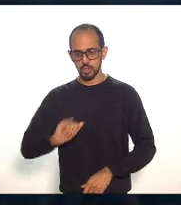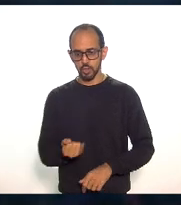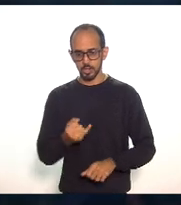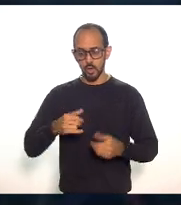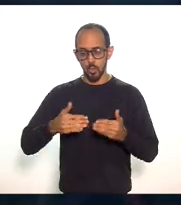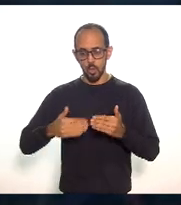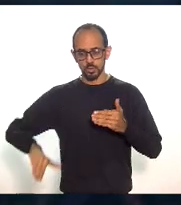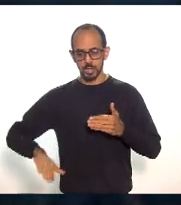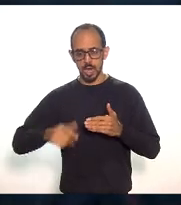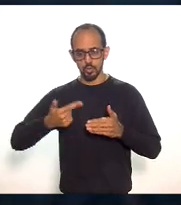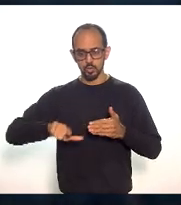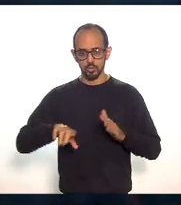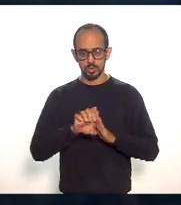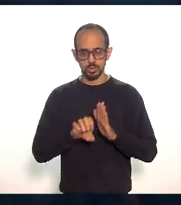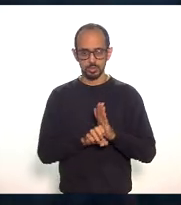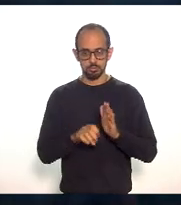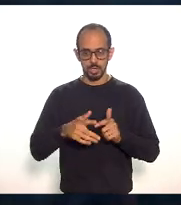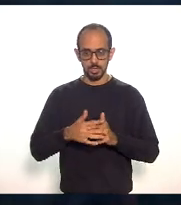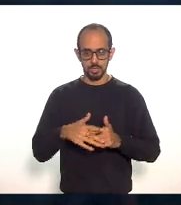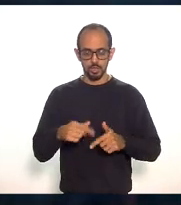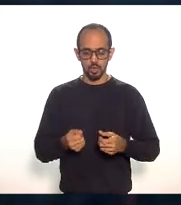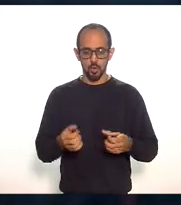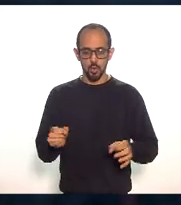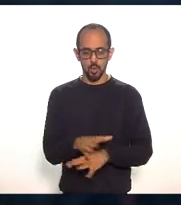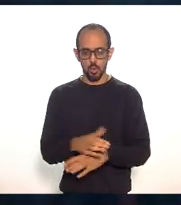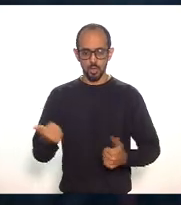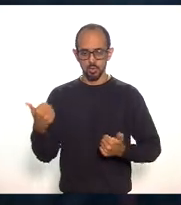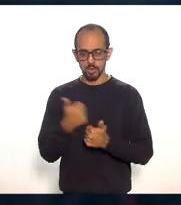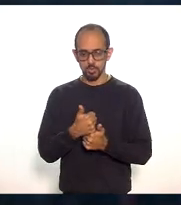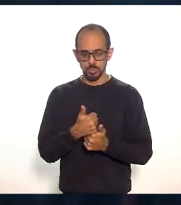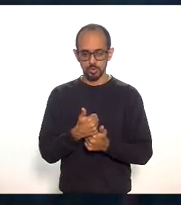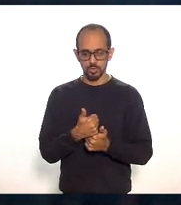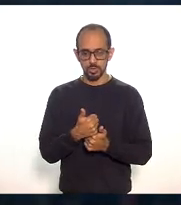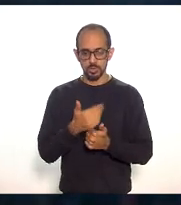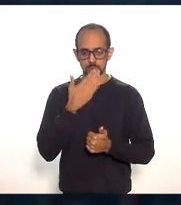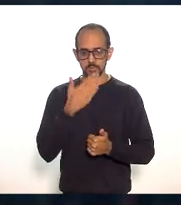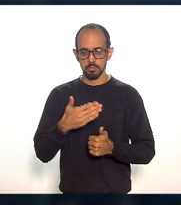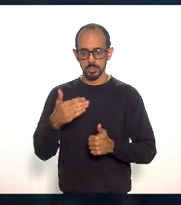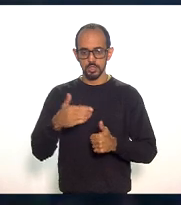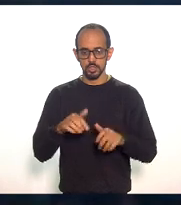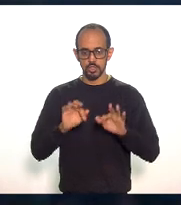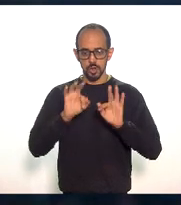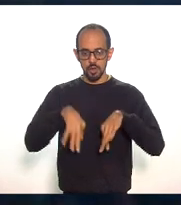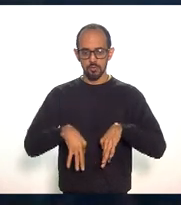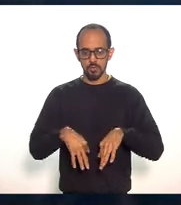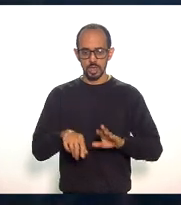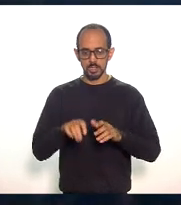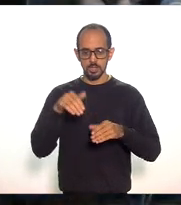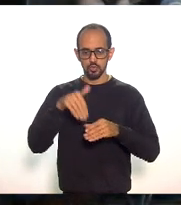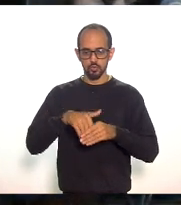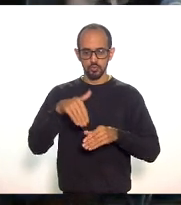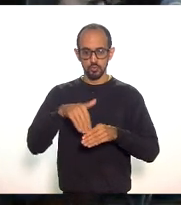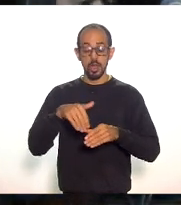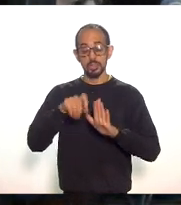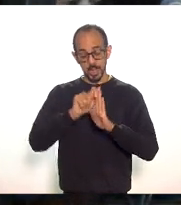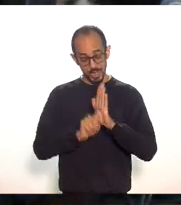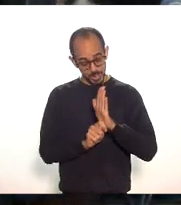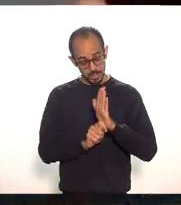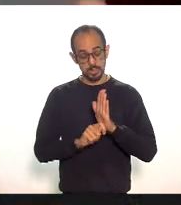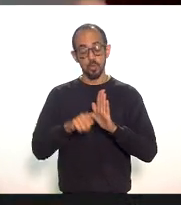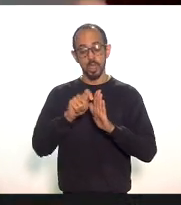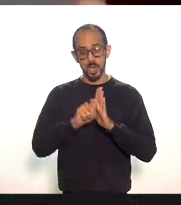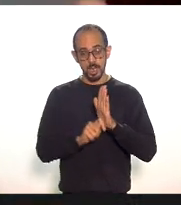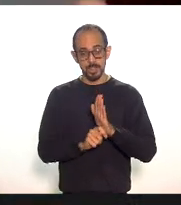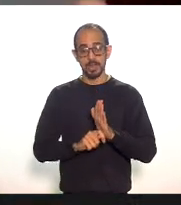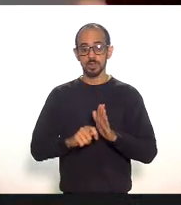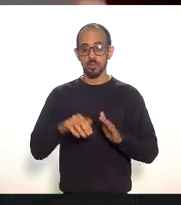emendas, concluindo por substitutivo e pedindo a forma final de votação. Redação, ok.